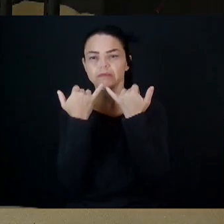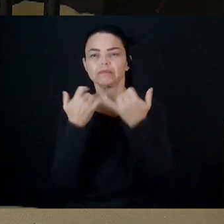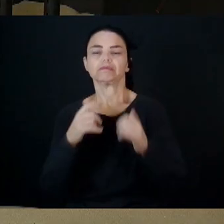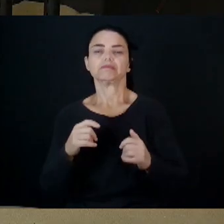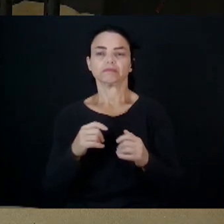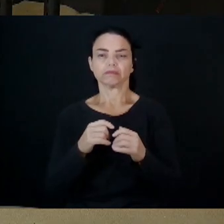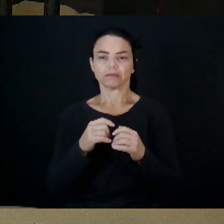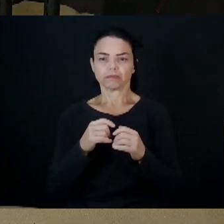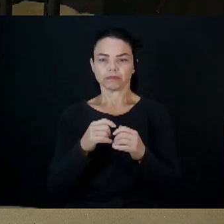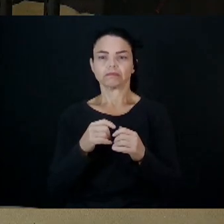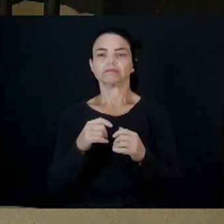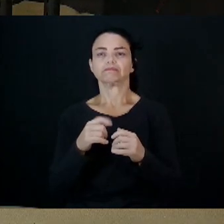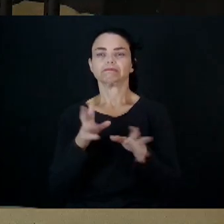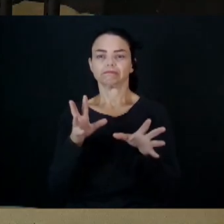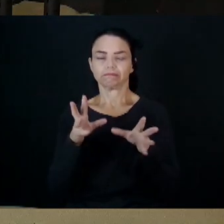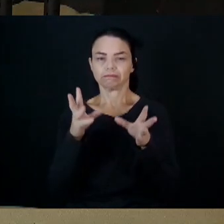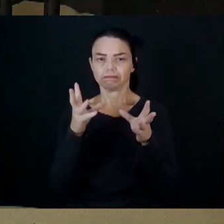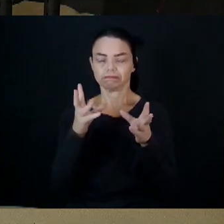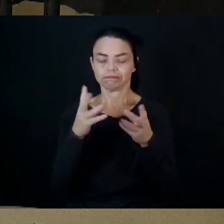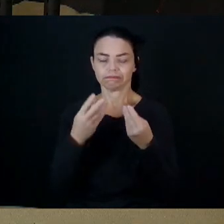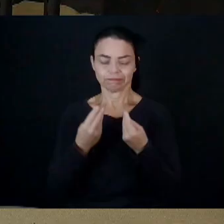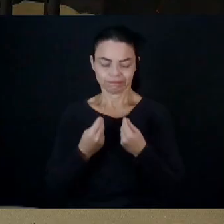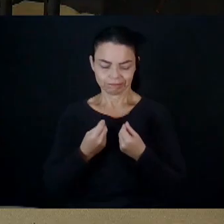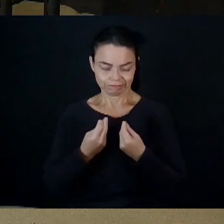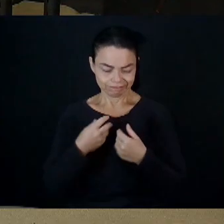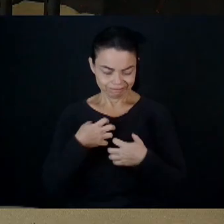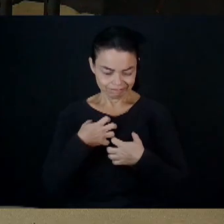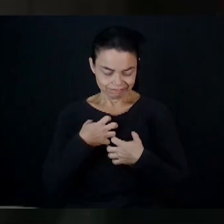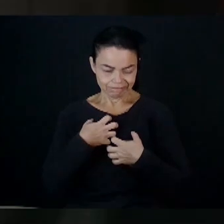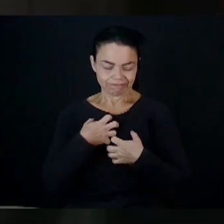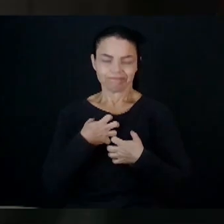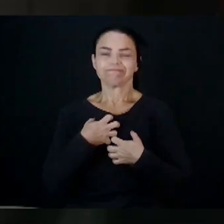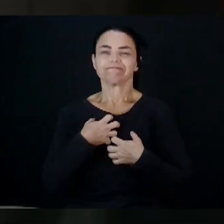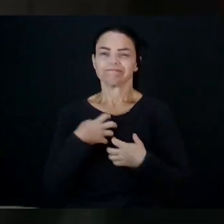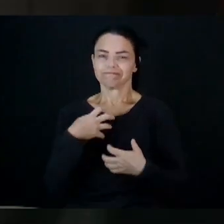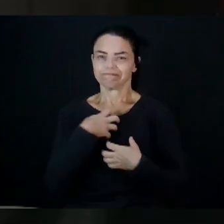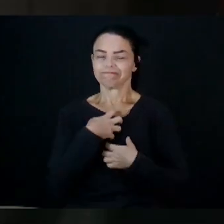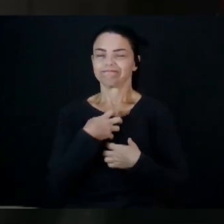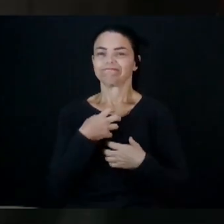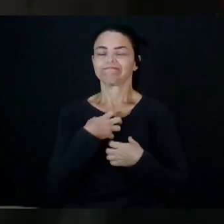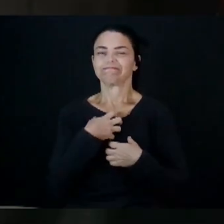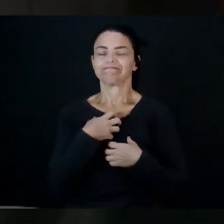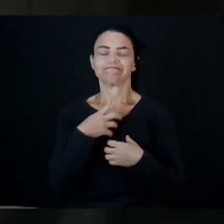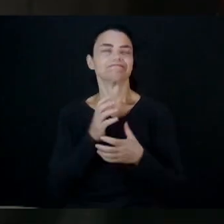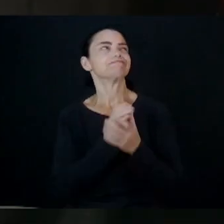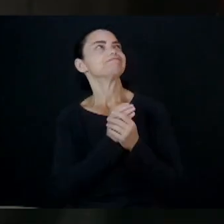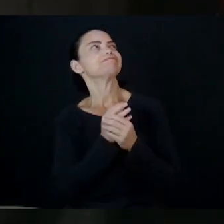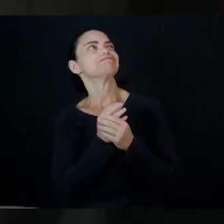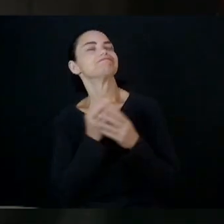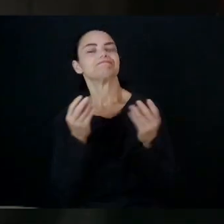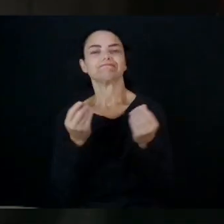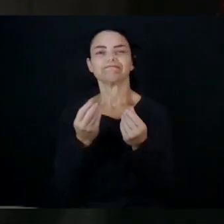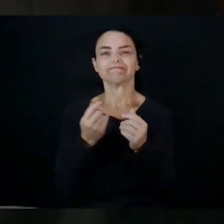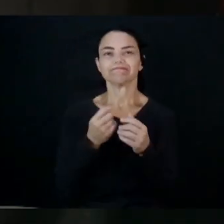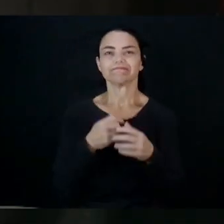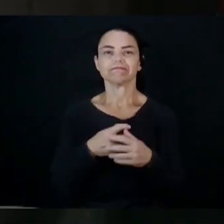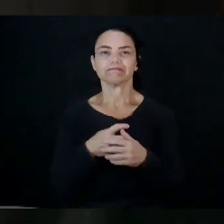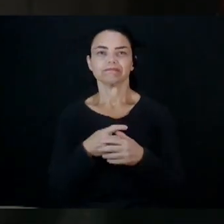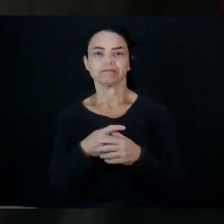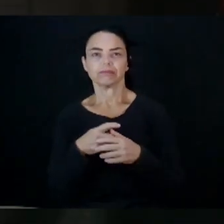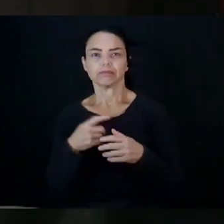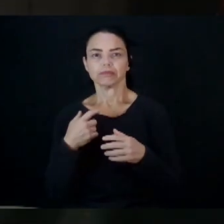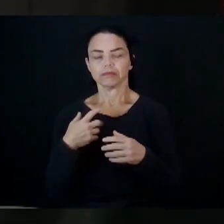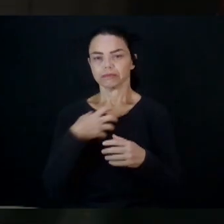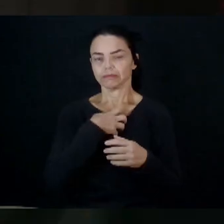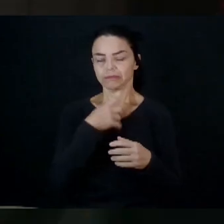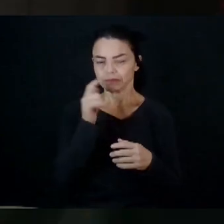e trazer sensações, sentimentos. Essa questão de repente, a gente sentir um